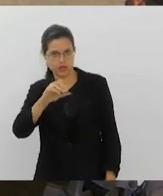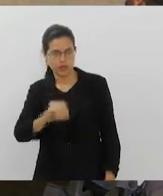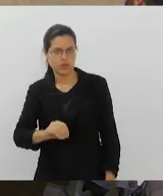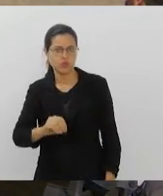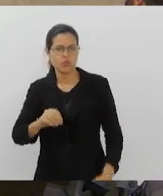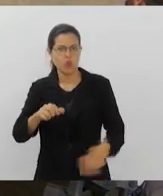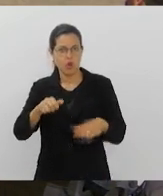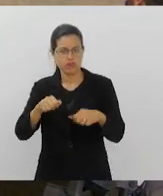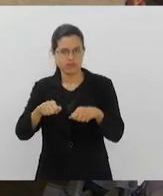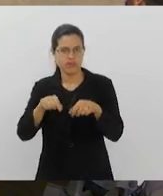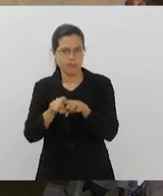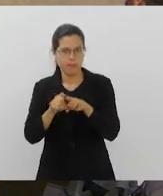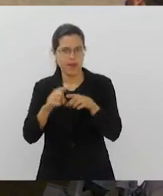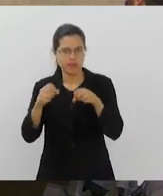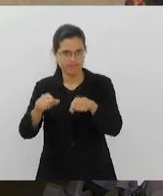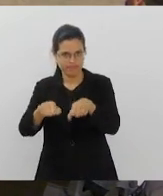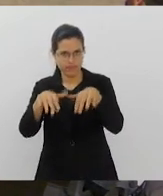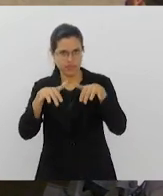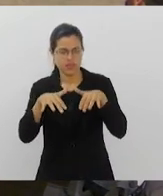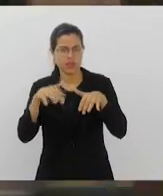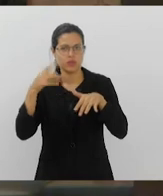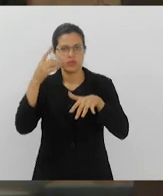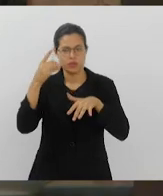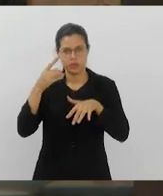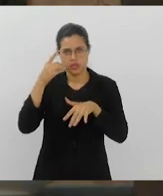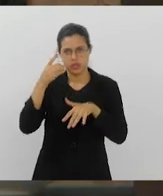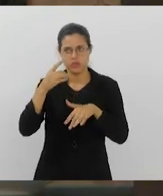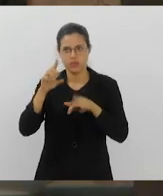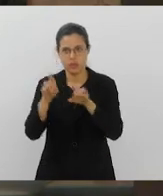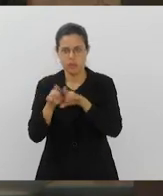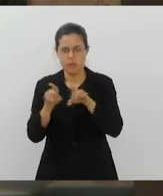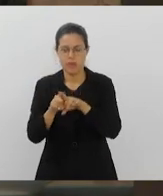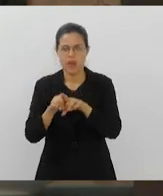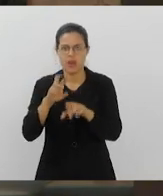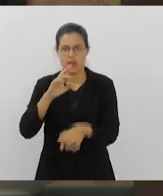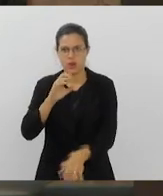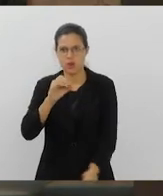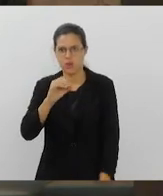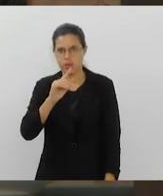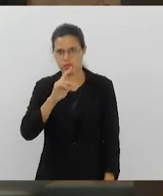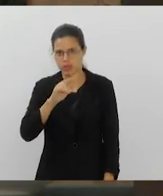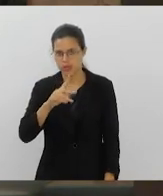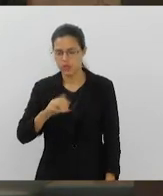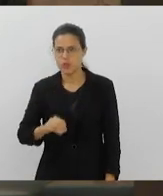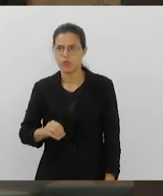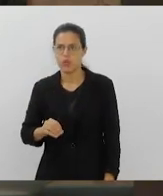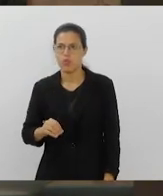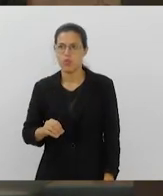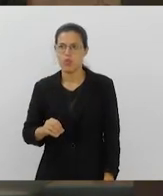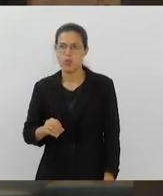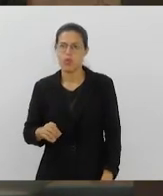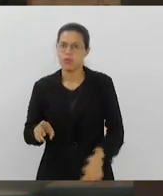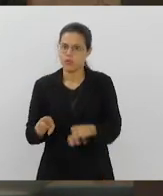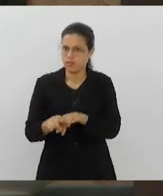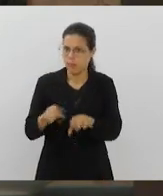presidente, deputado Rodrigo Amorim, a quem saúdo também o presidente, saúdo também aqui o presidente dessa casa, o deputado Rodrigo